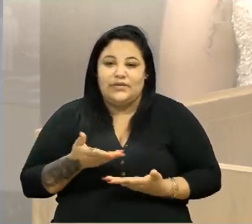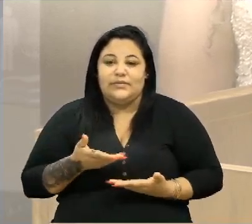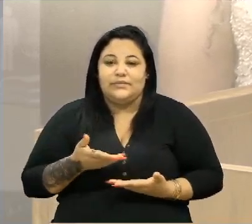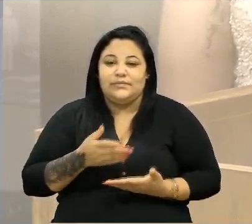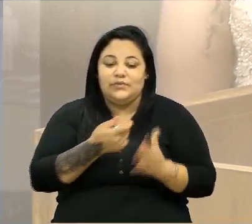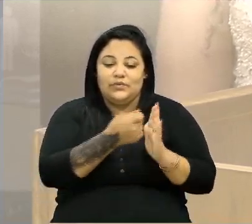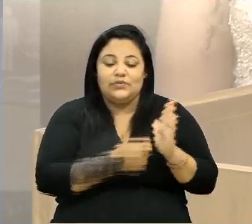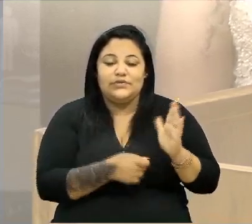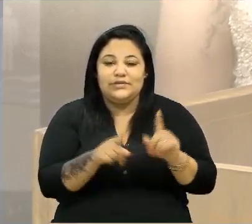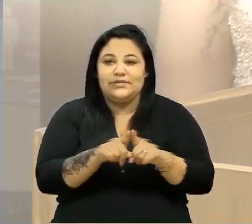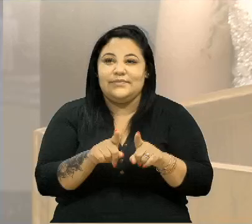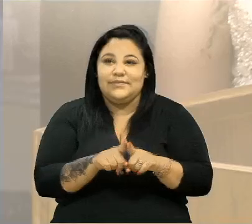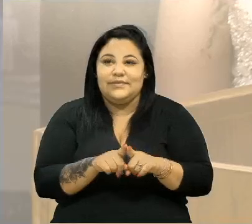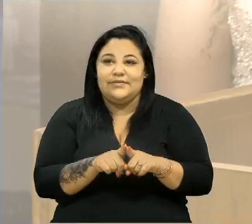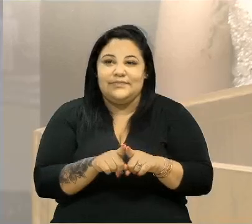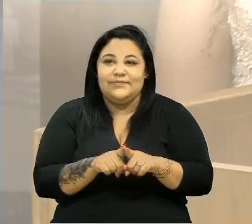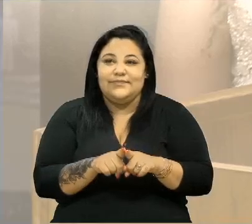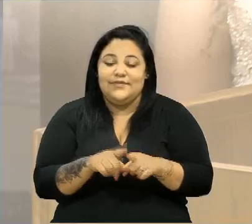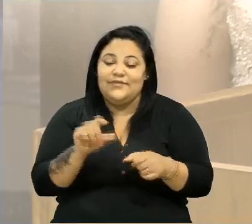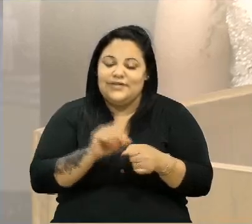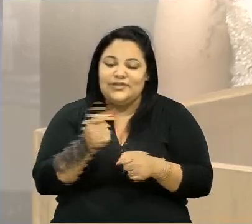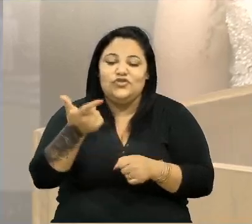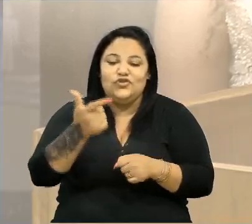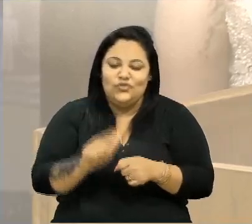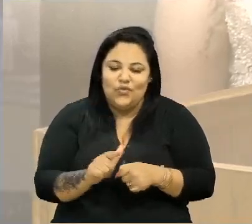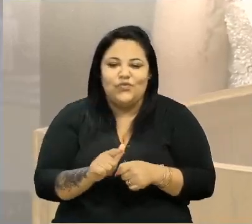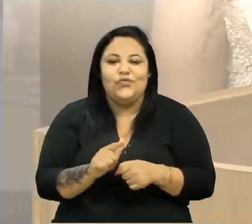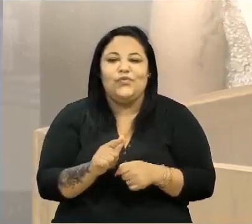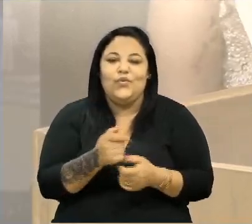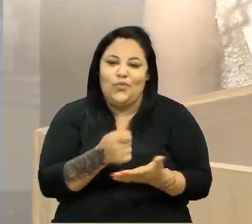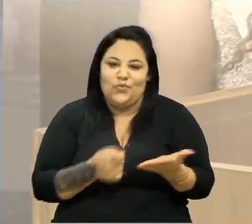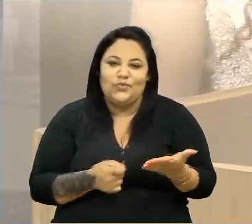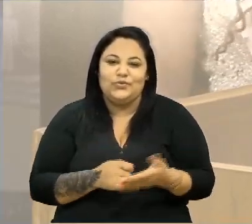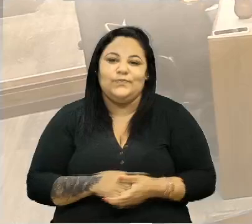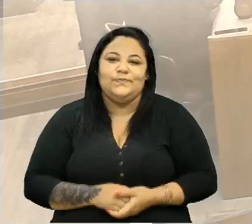terem trazido de volta a Mais Bela Negra comunitária de Caxias do Sul.